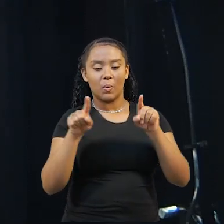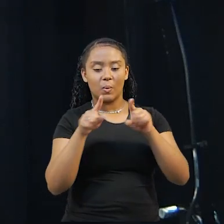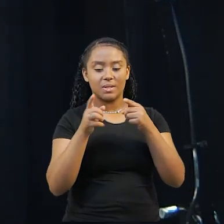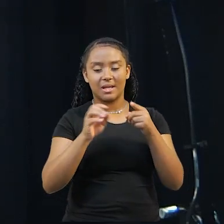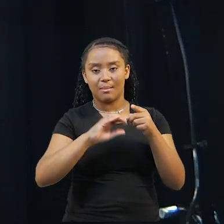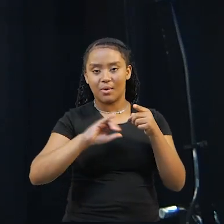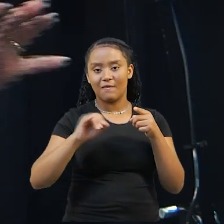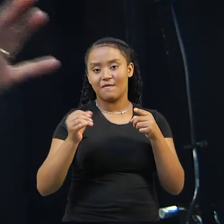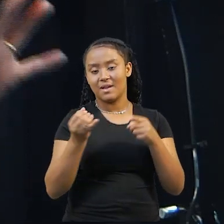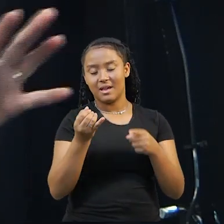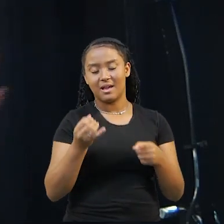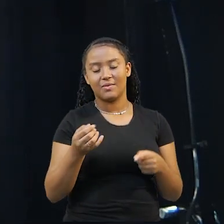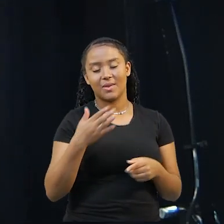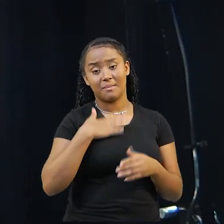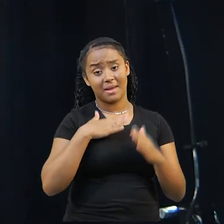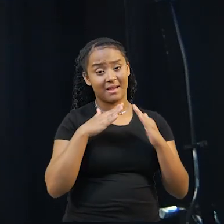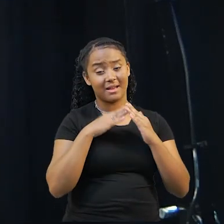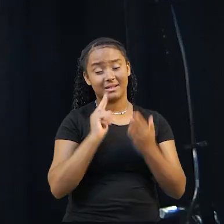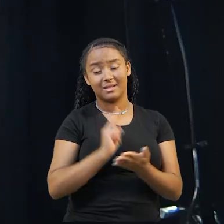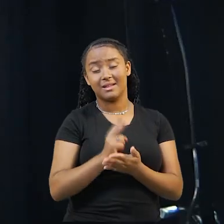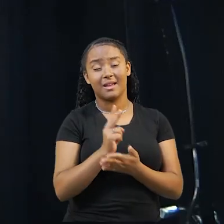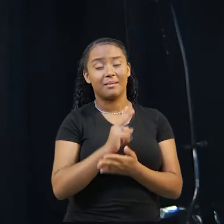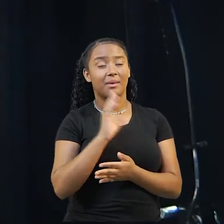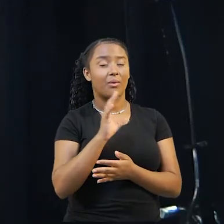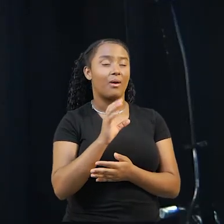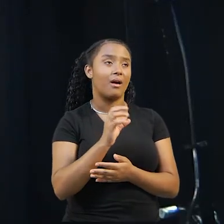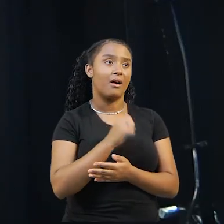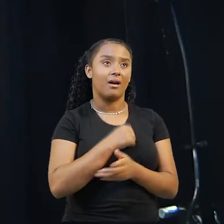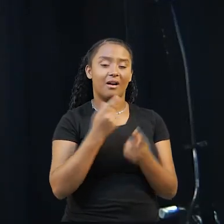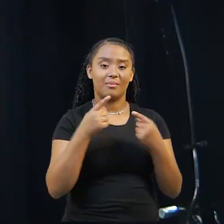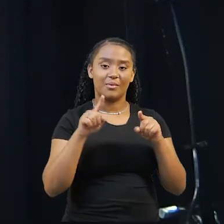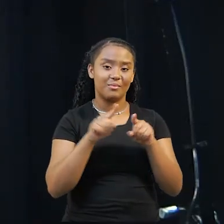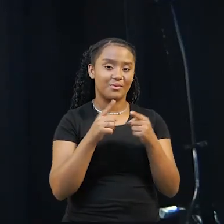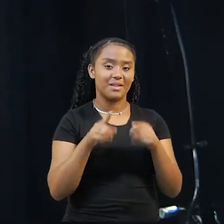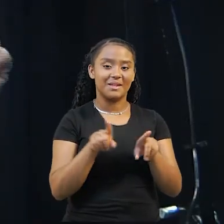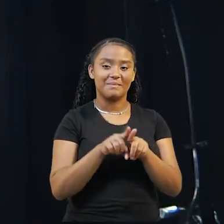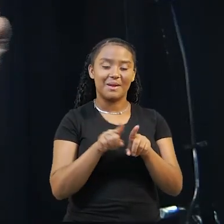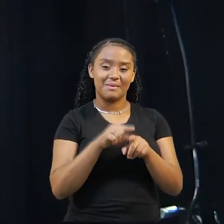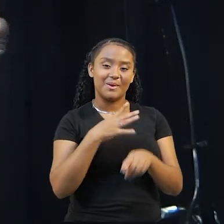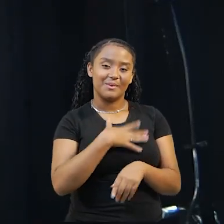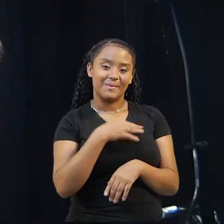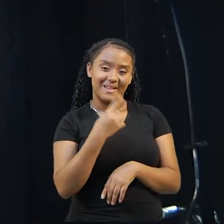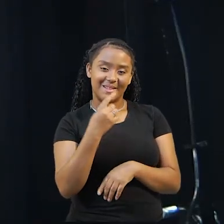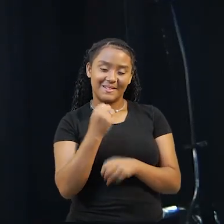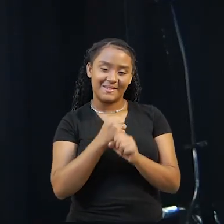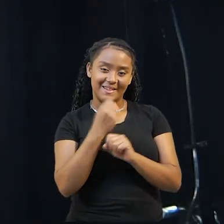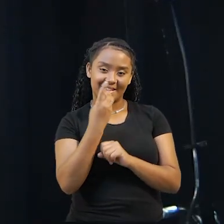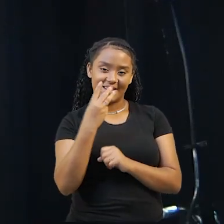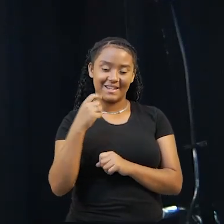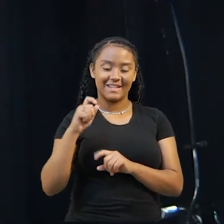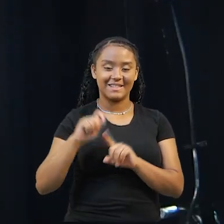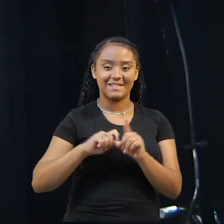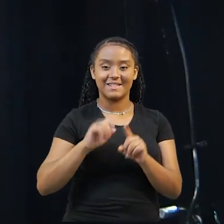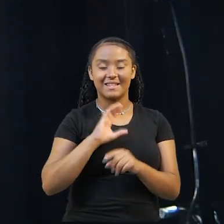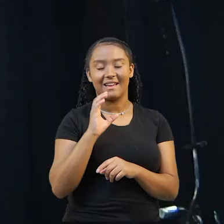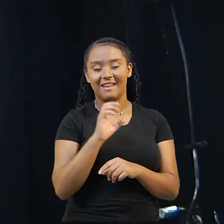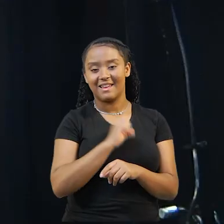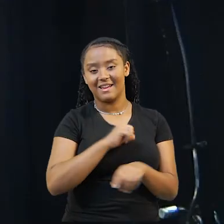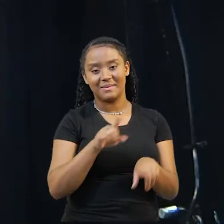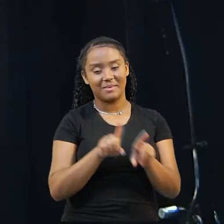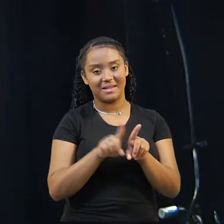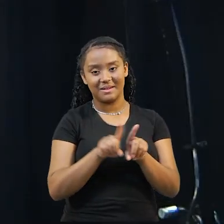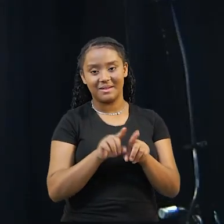ouvir música, então a gente sempre está com uma música tocando. O Maurício adora, ele já dança quando ele ouve qualquer musiquinha, ele já começa